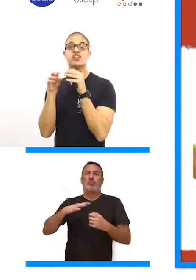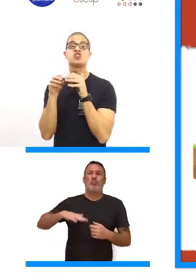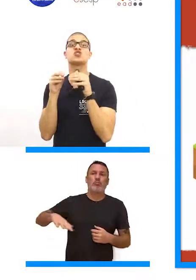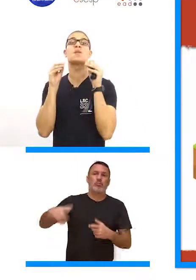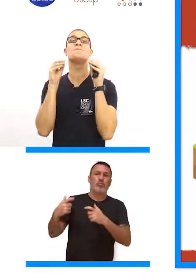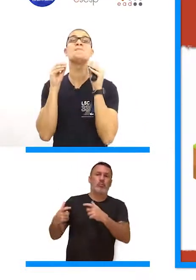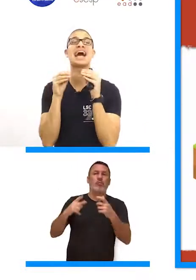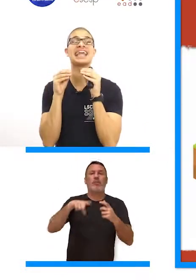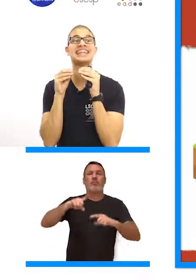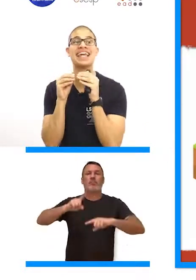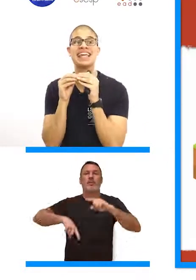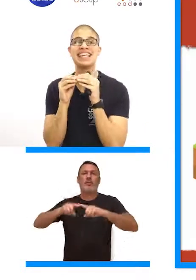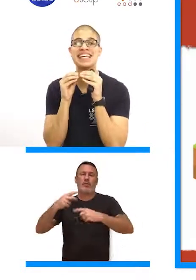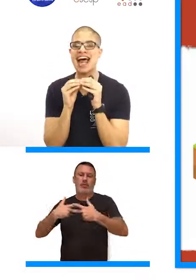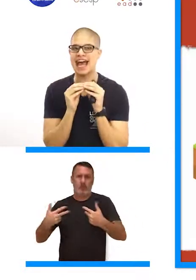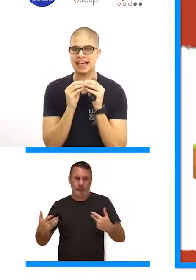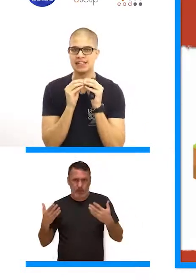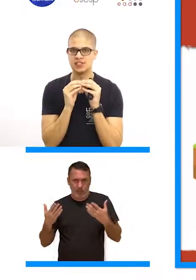destes